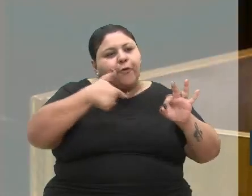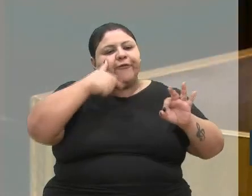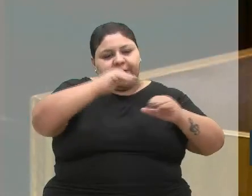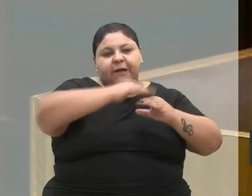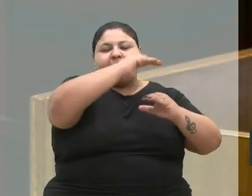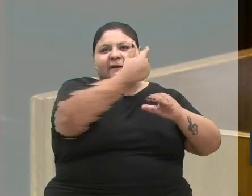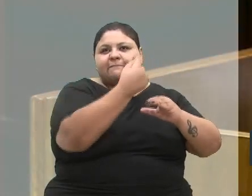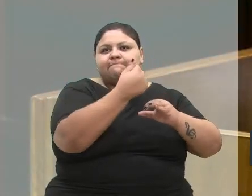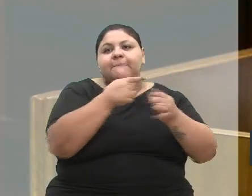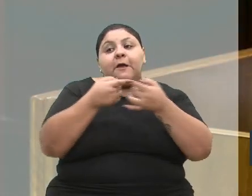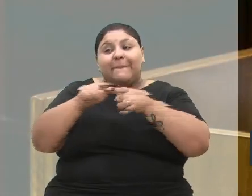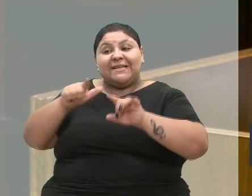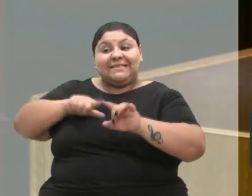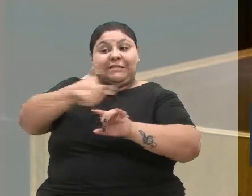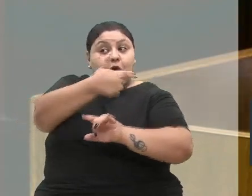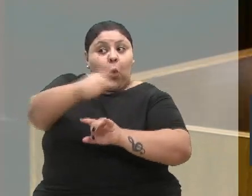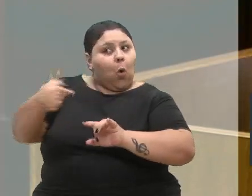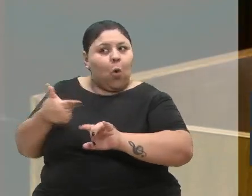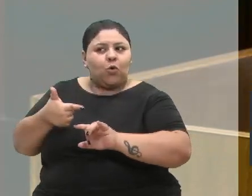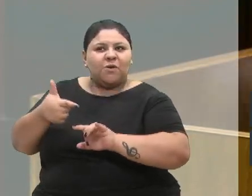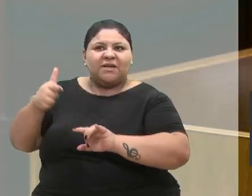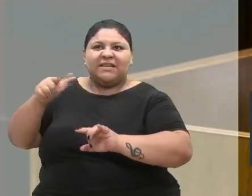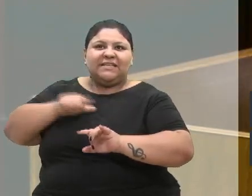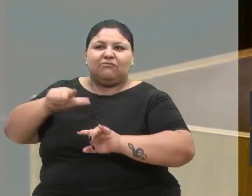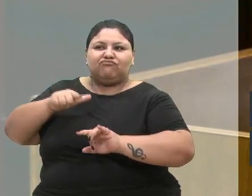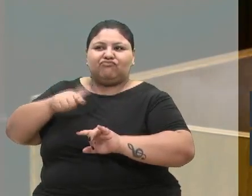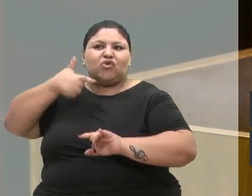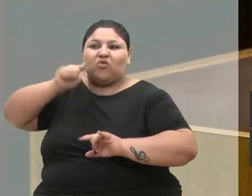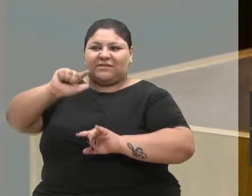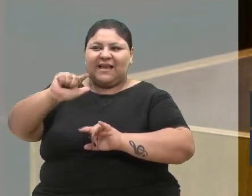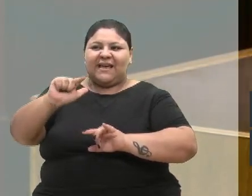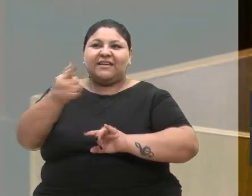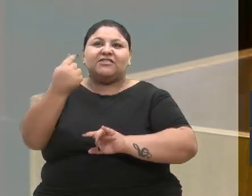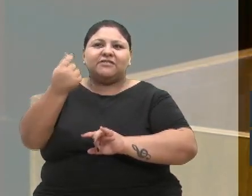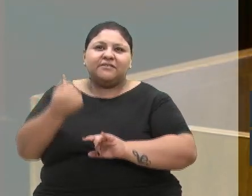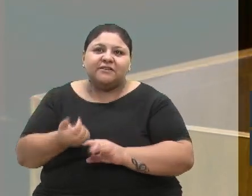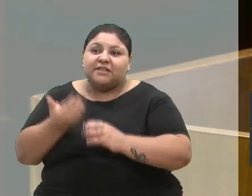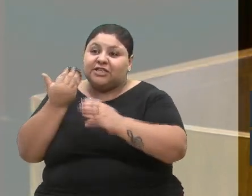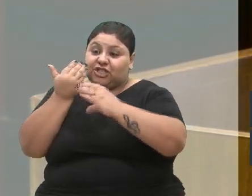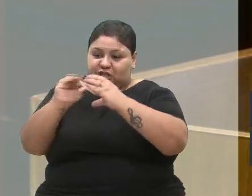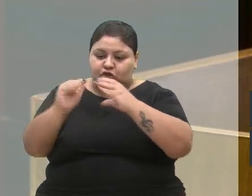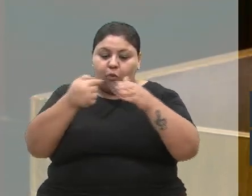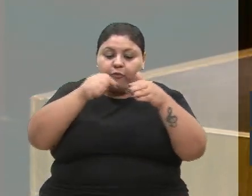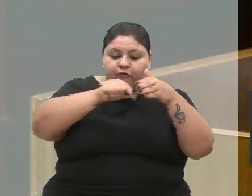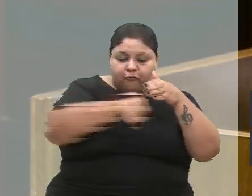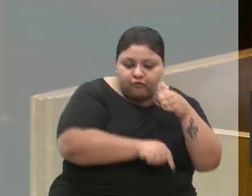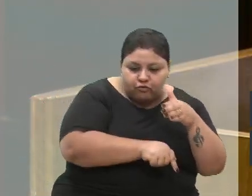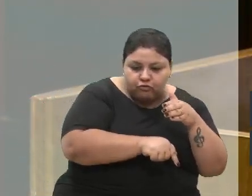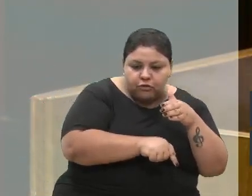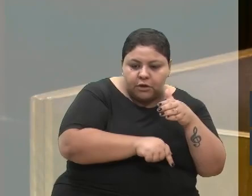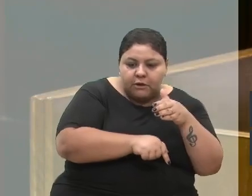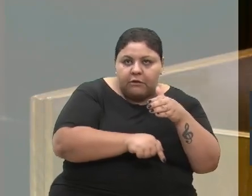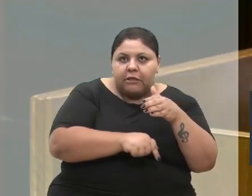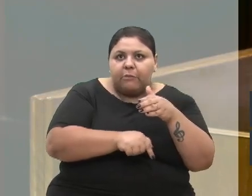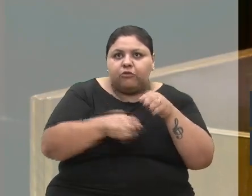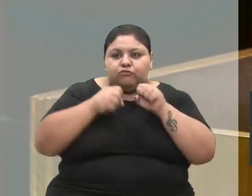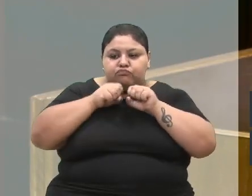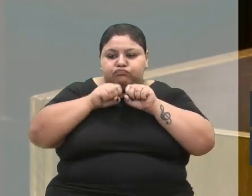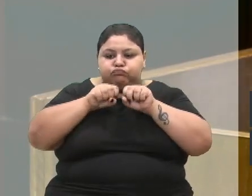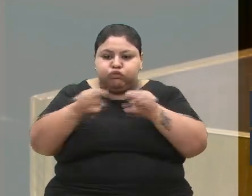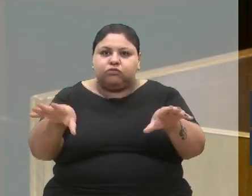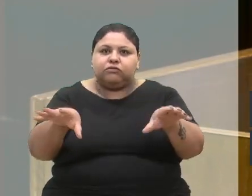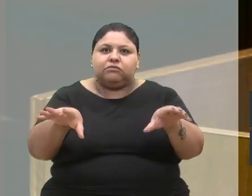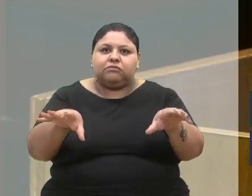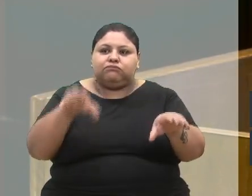recurso, no entanto, tem outras que não têm perna para conseguir buscar recurso. Então, a gente destinou para o fundo fazer a distribuição para as entidades que talvez